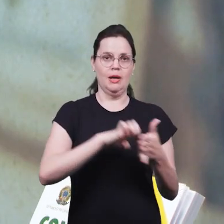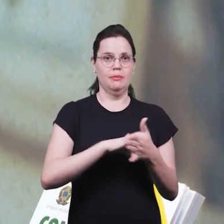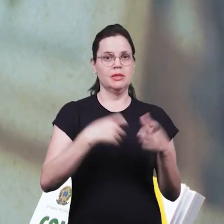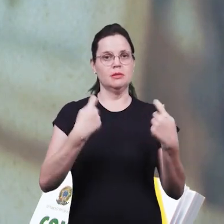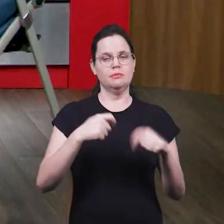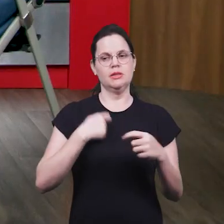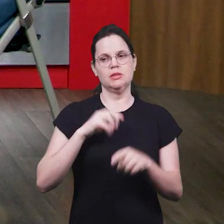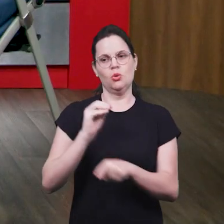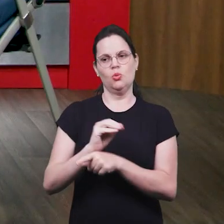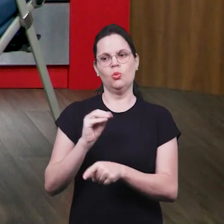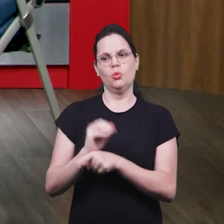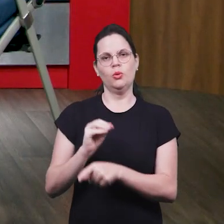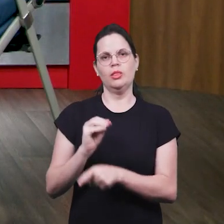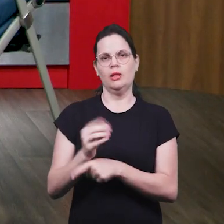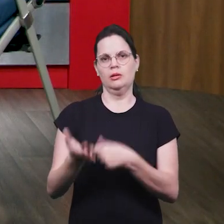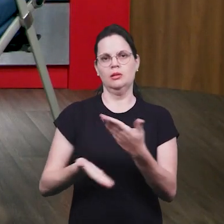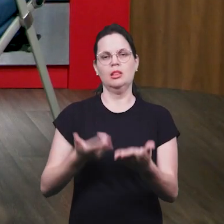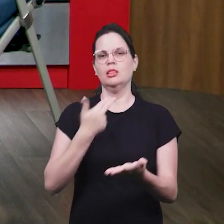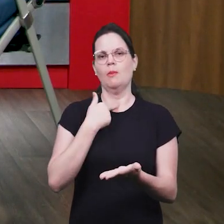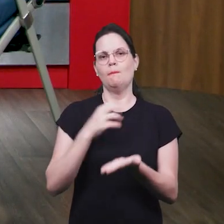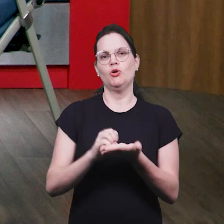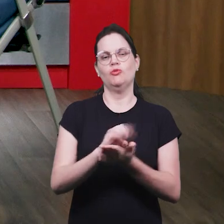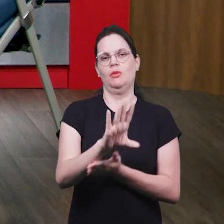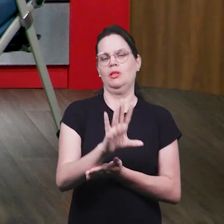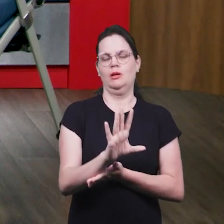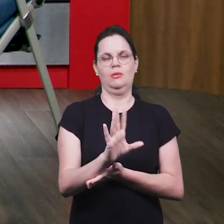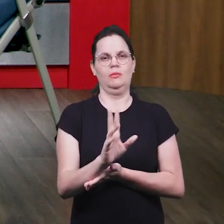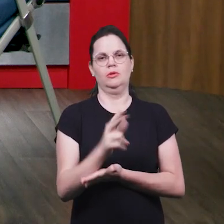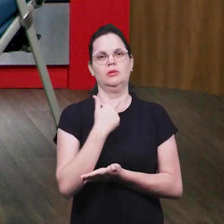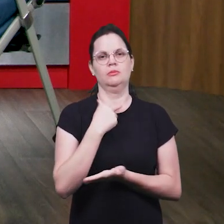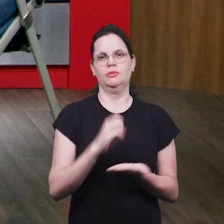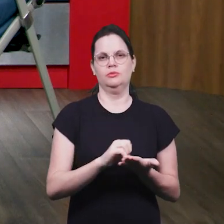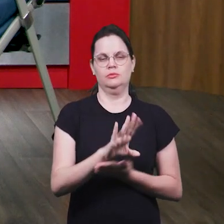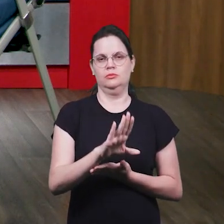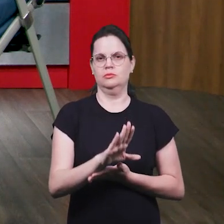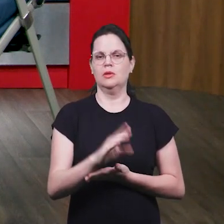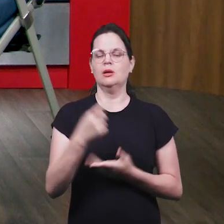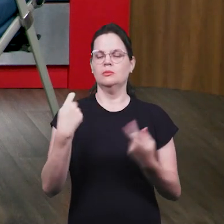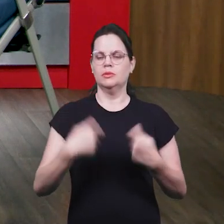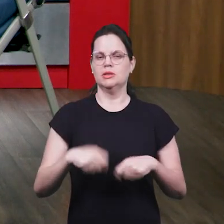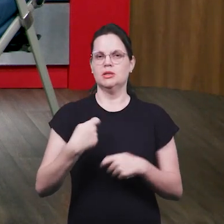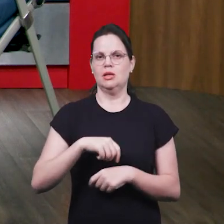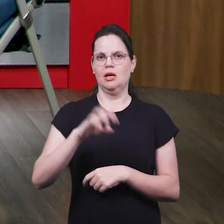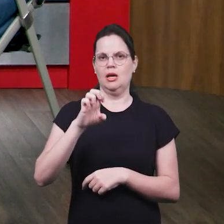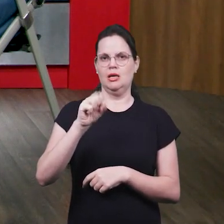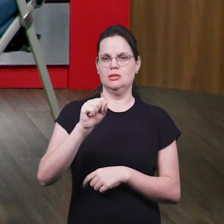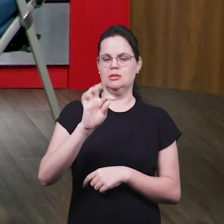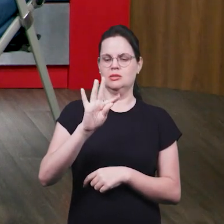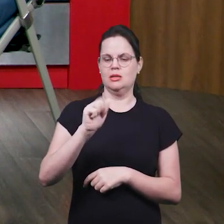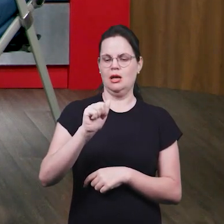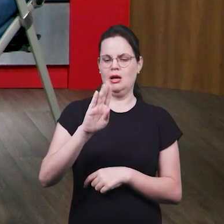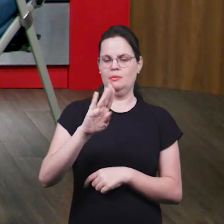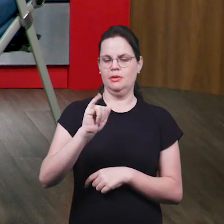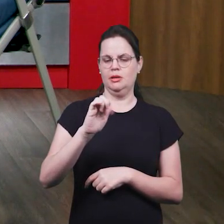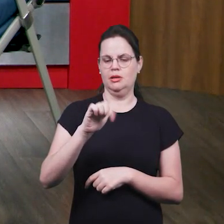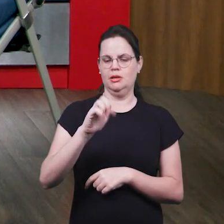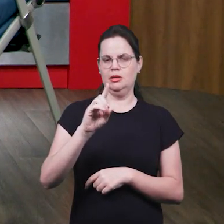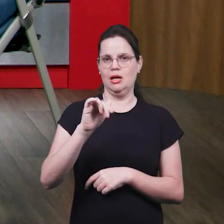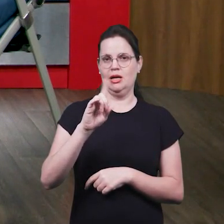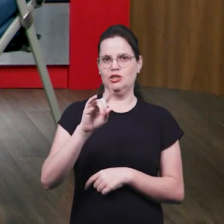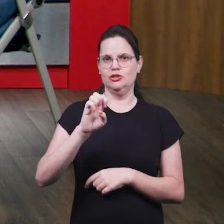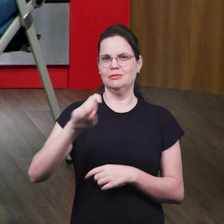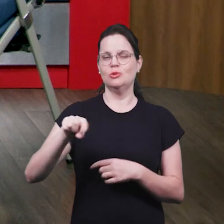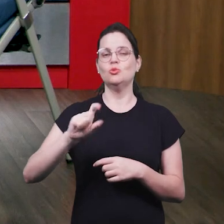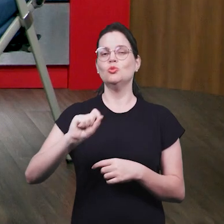Então ela já adquire uma estabilidade, né? Exatamente, é essa a expressão. Estabilidade pela gravidez. E é interessante falar